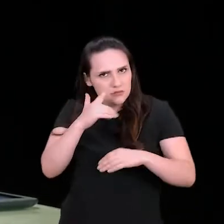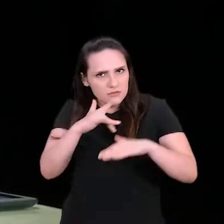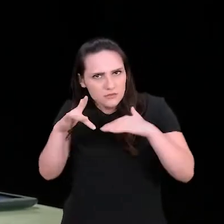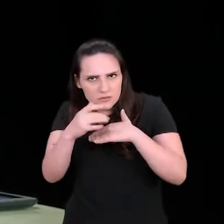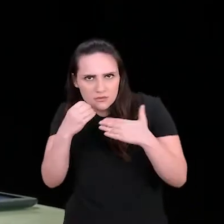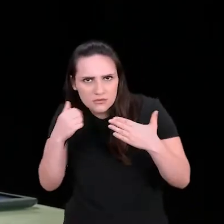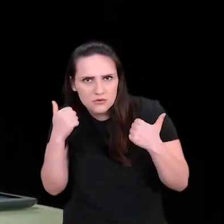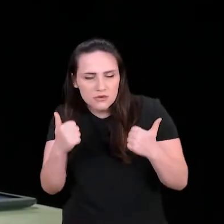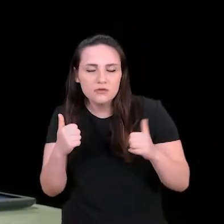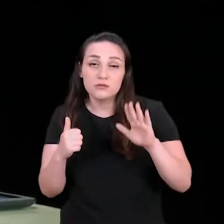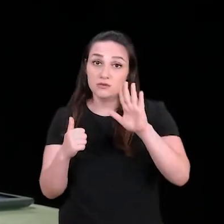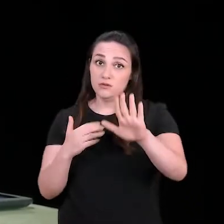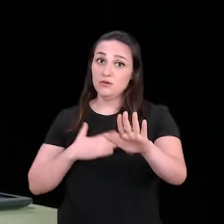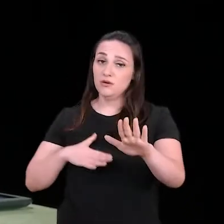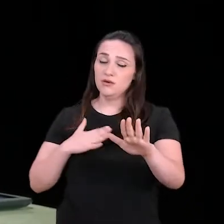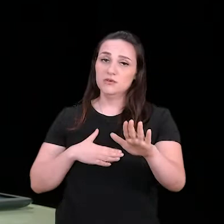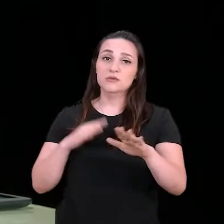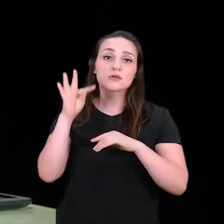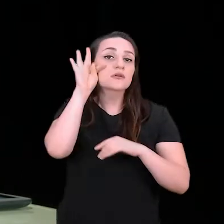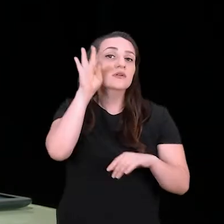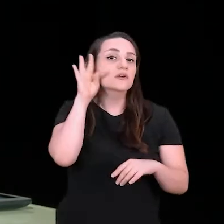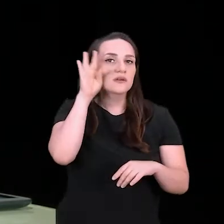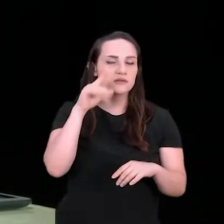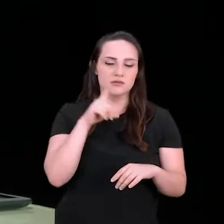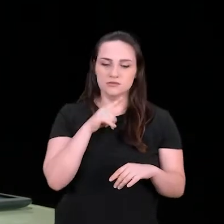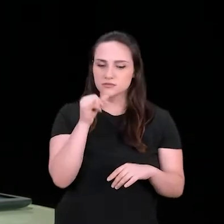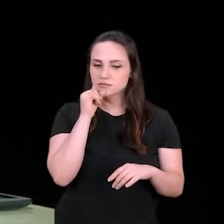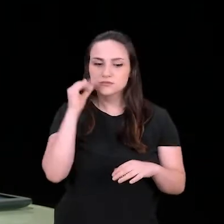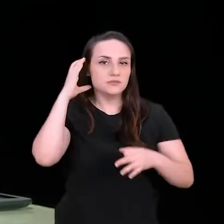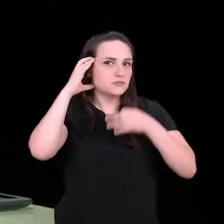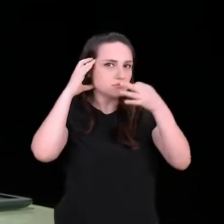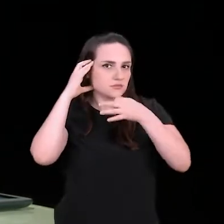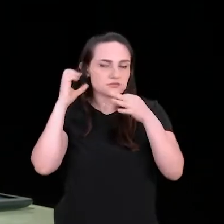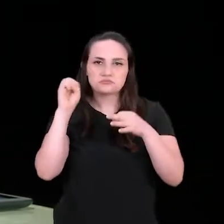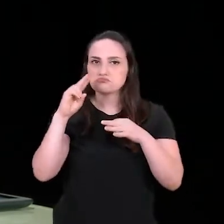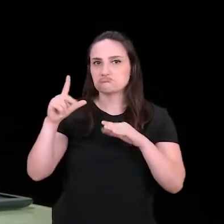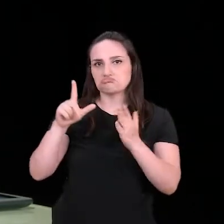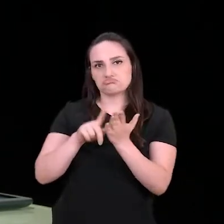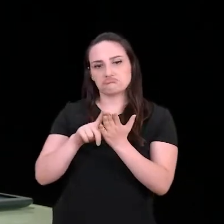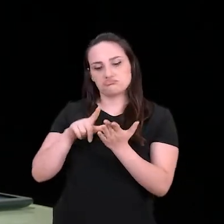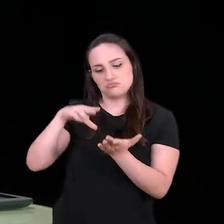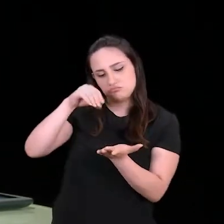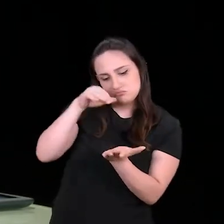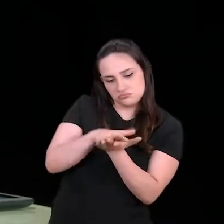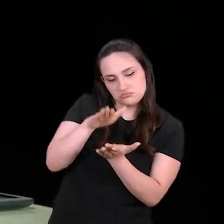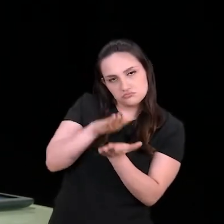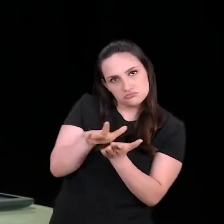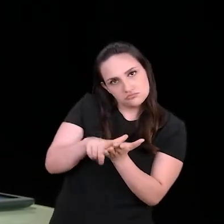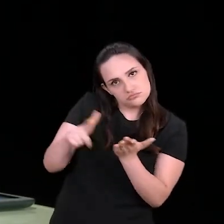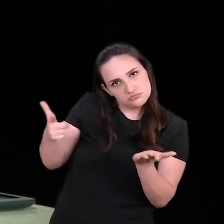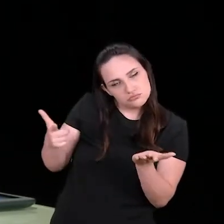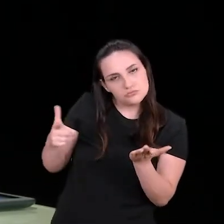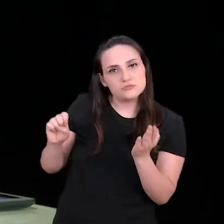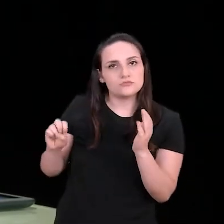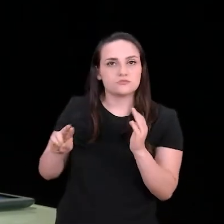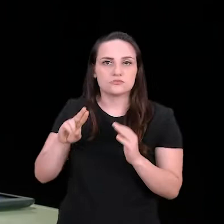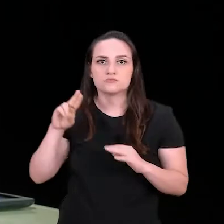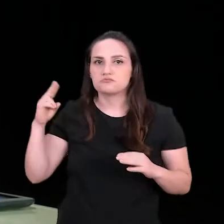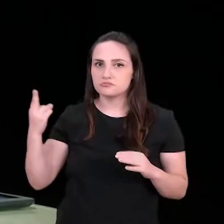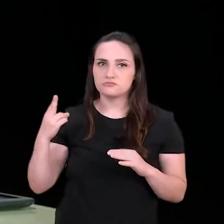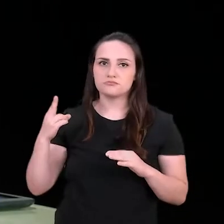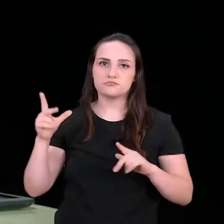né? Os veículos, tanto uma emissora de rádio, quanto um jornal impresso, quanto